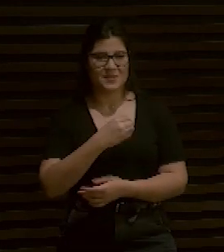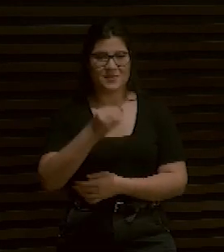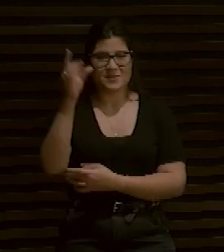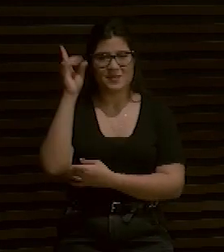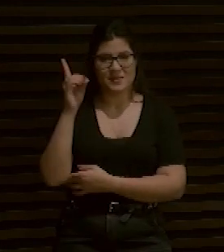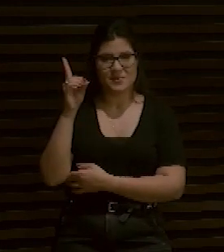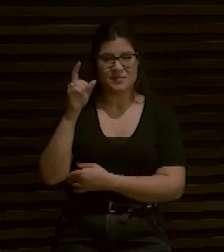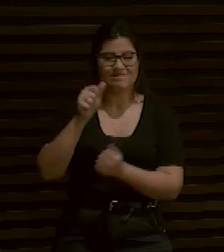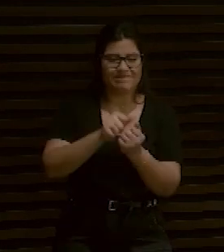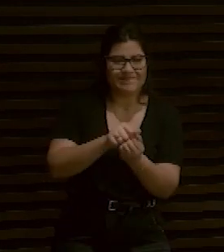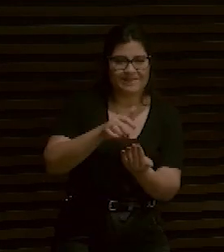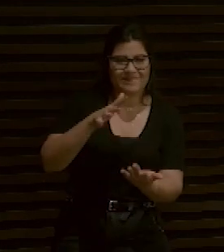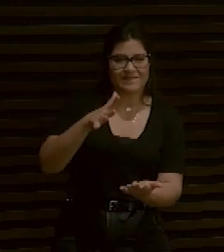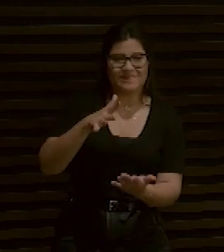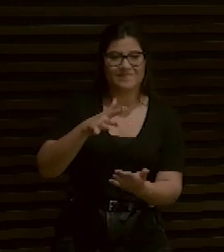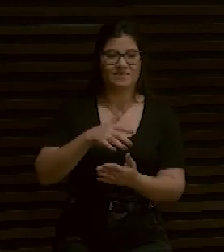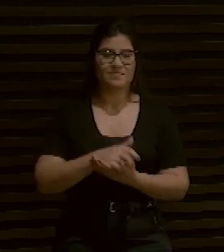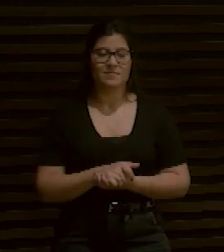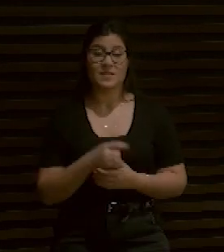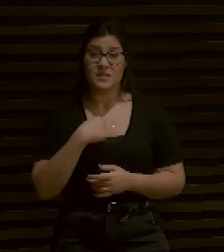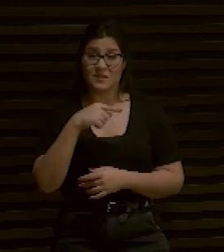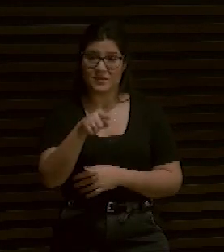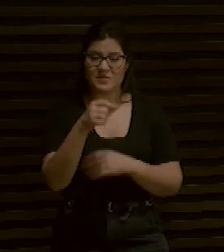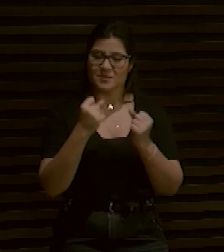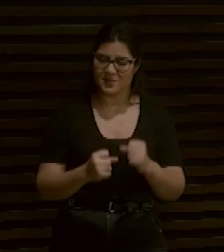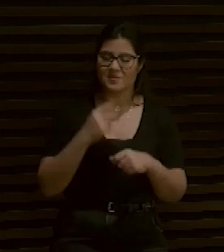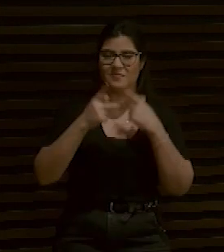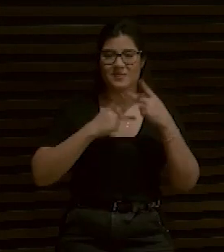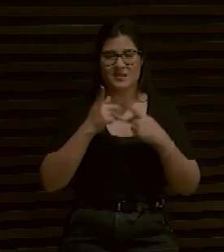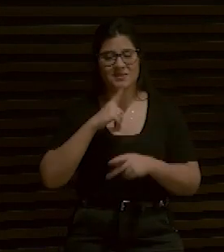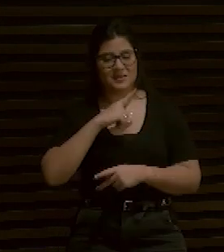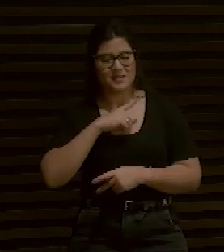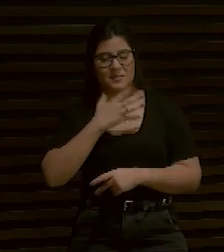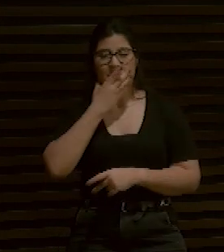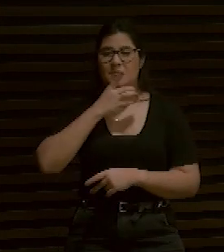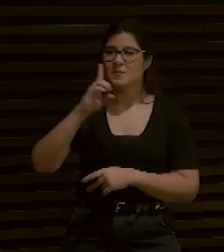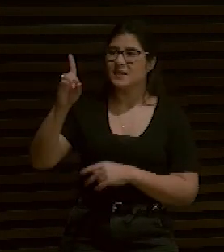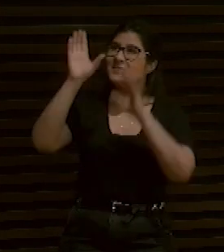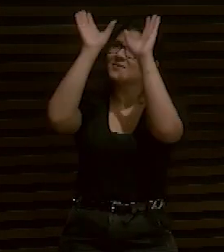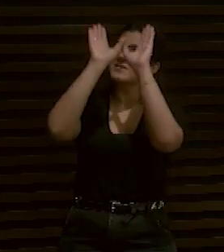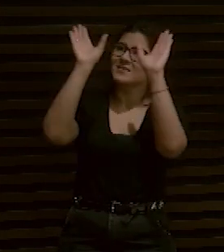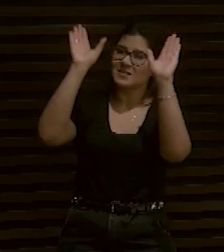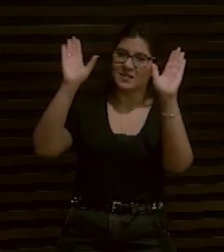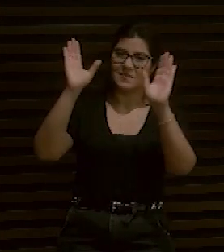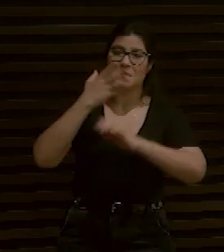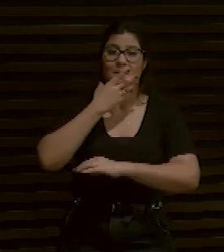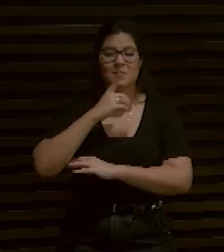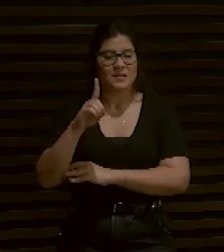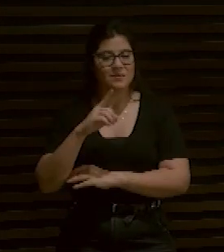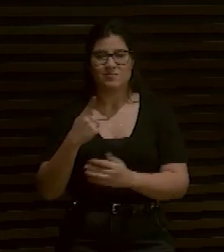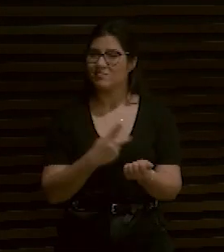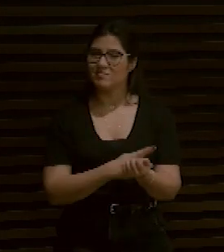Que privilégio é, meus irmãos. Eu e você podemos falar que nós temos um Pai celeste, um Pai que não